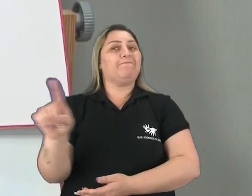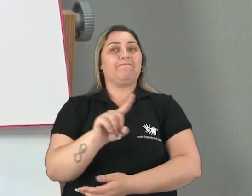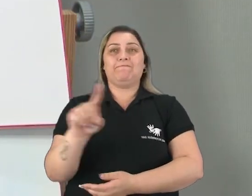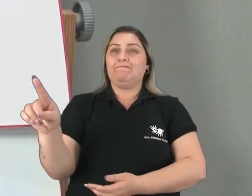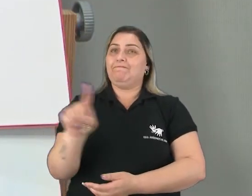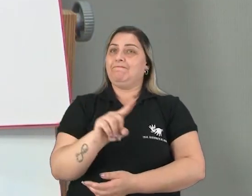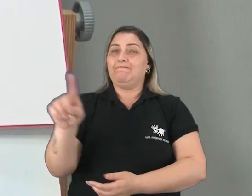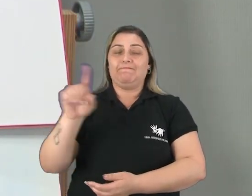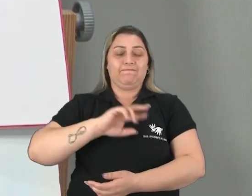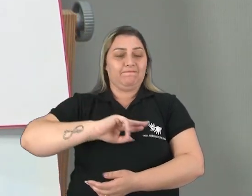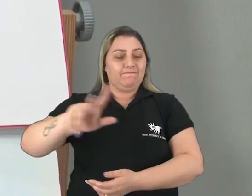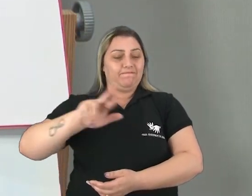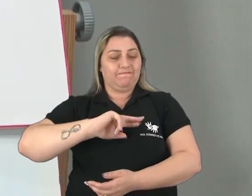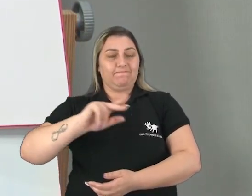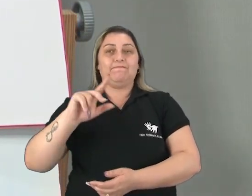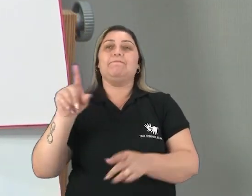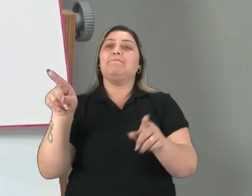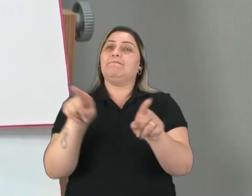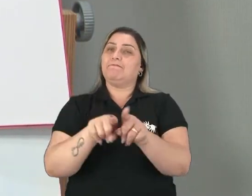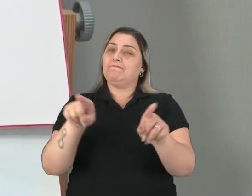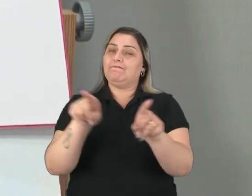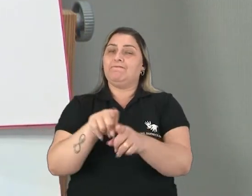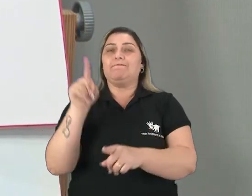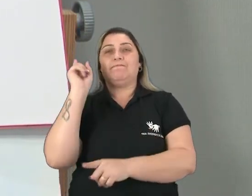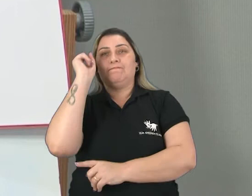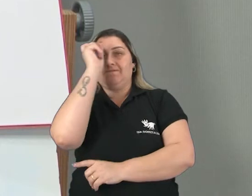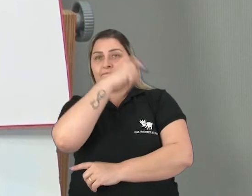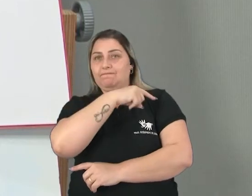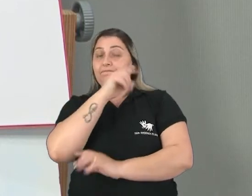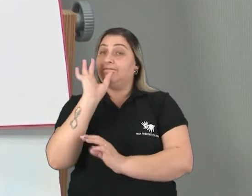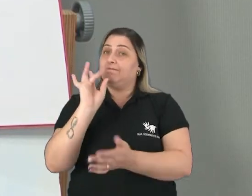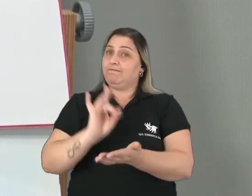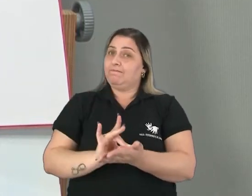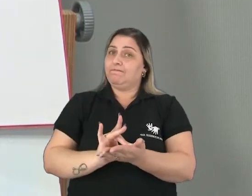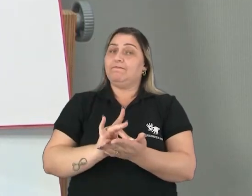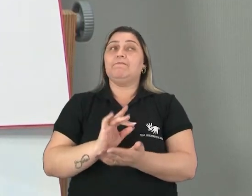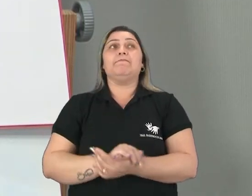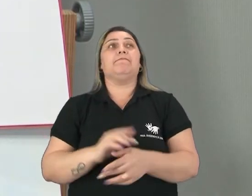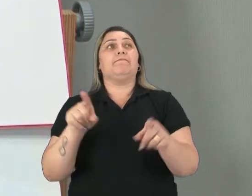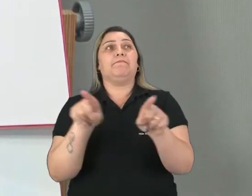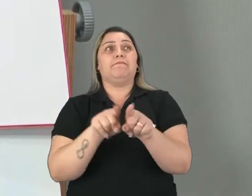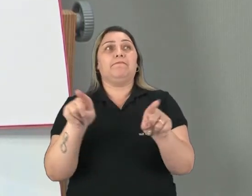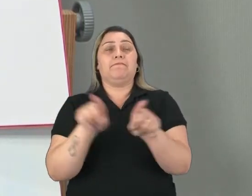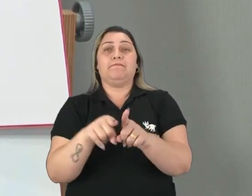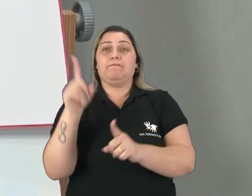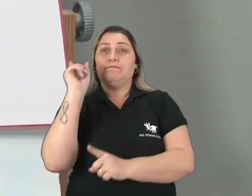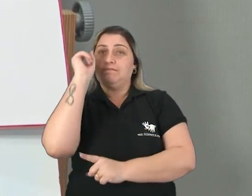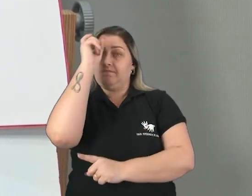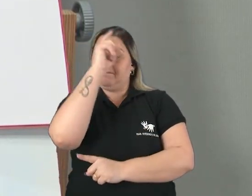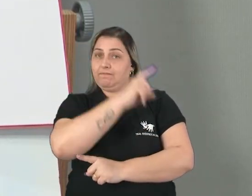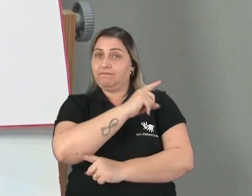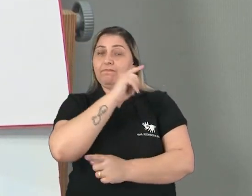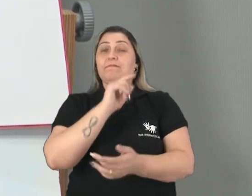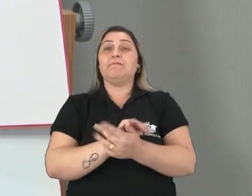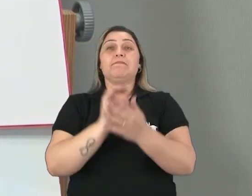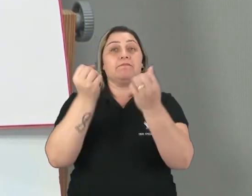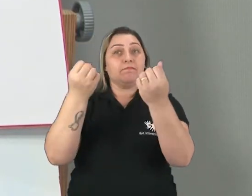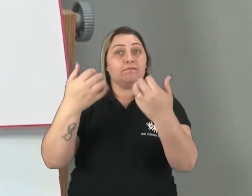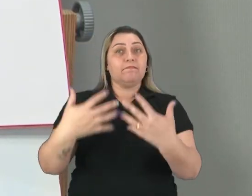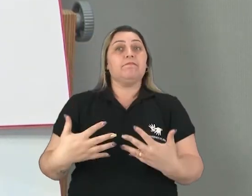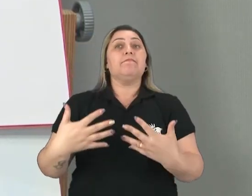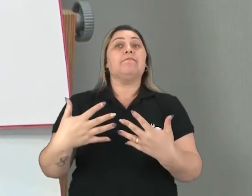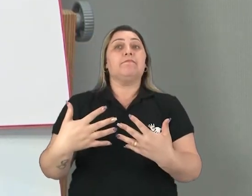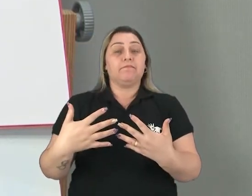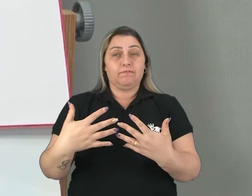Não, não é o mais fácil. Ele também é complicado, não é mesmo? Também é complicado de explicar